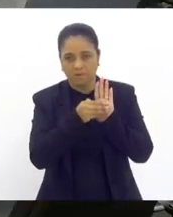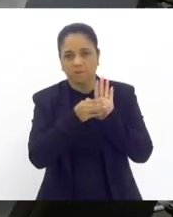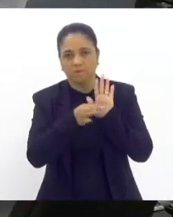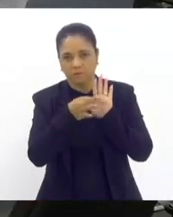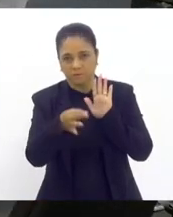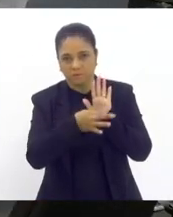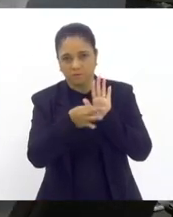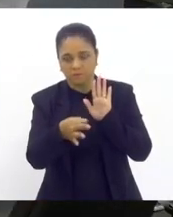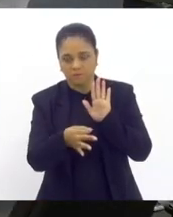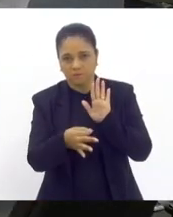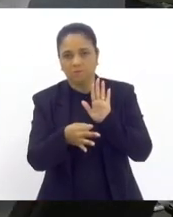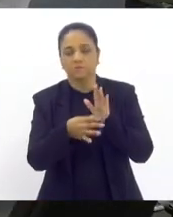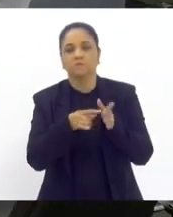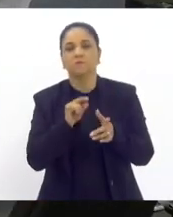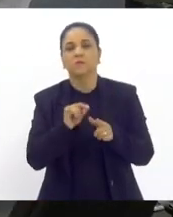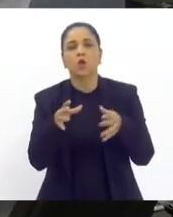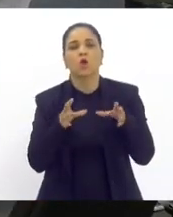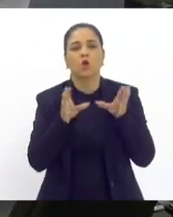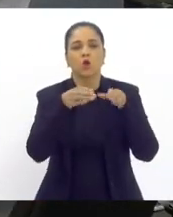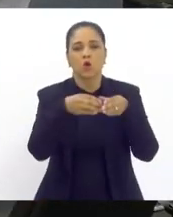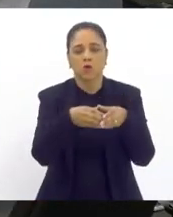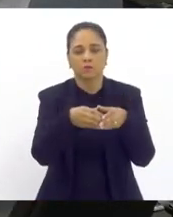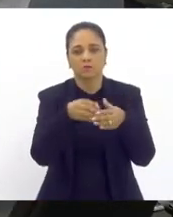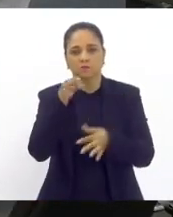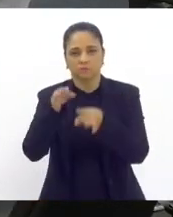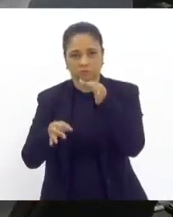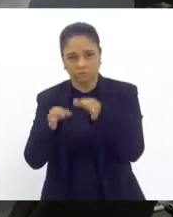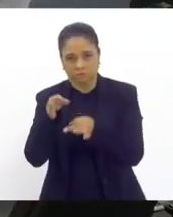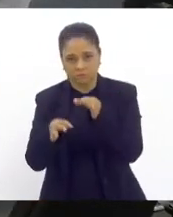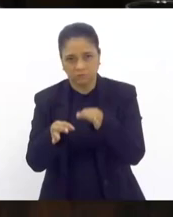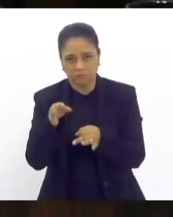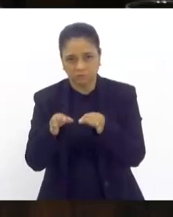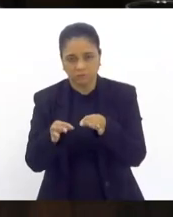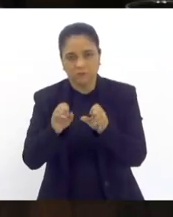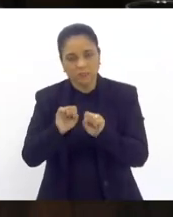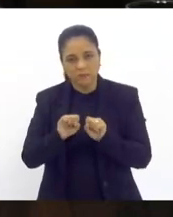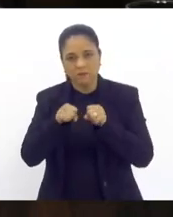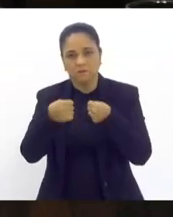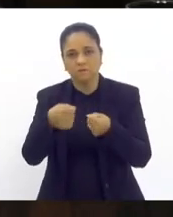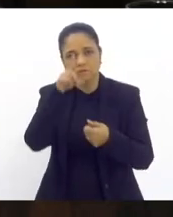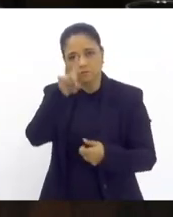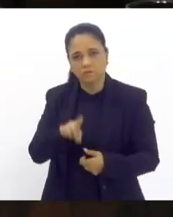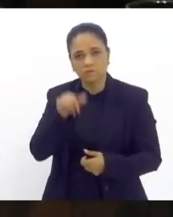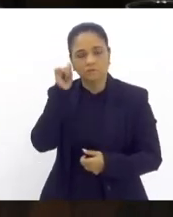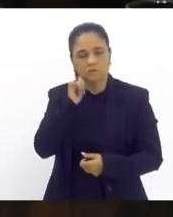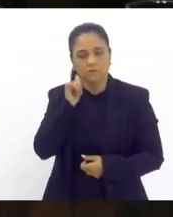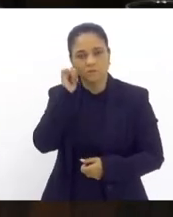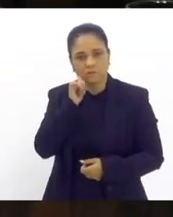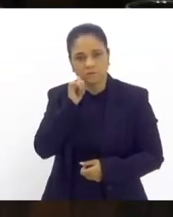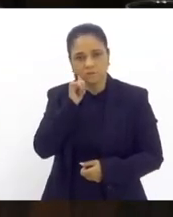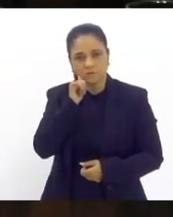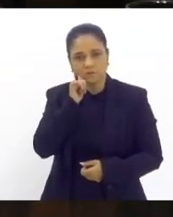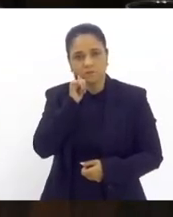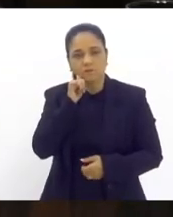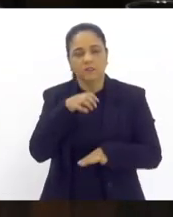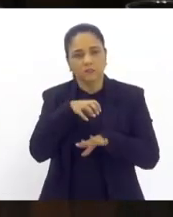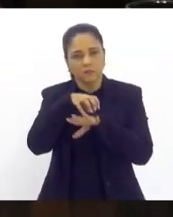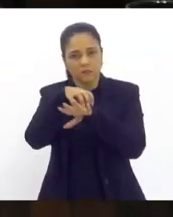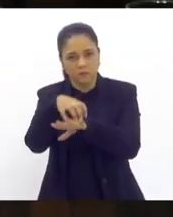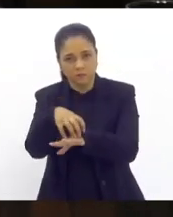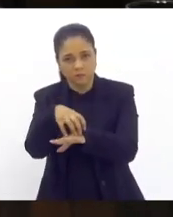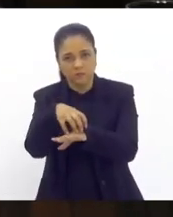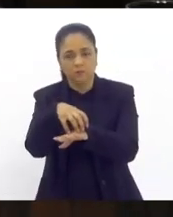Das comissões de Constituição e Justiça, Defesa dos Direitos da Mulher, de